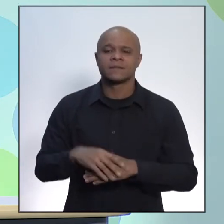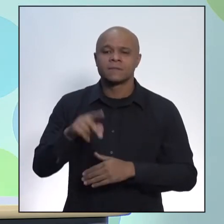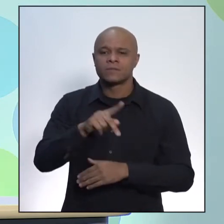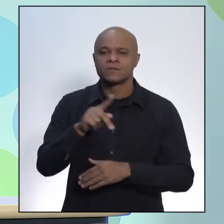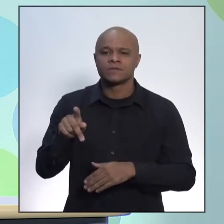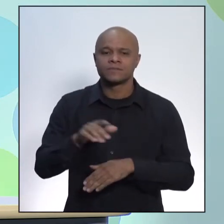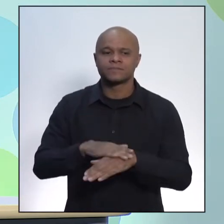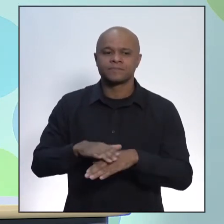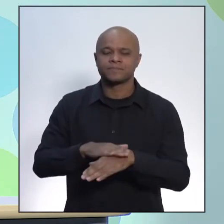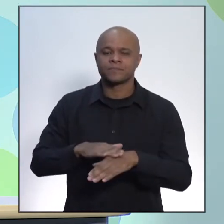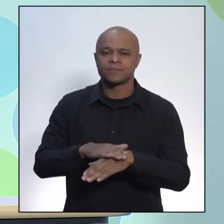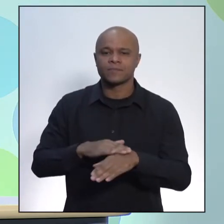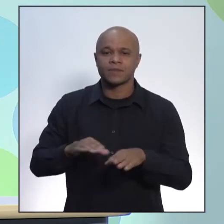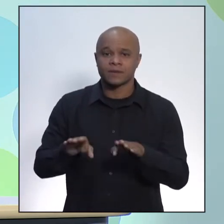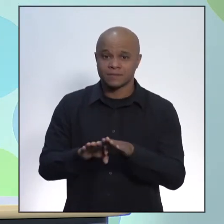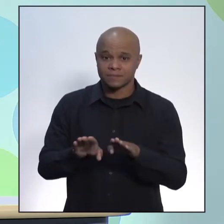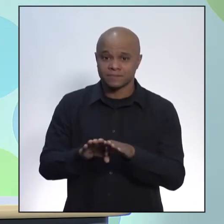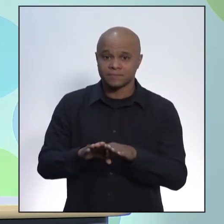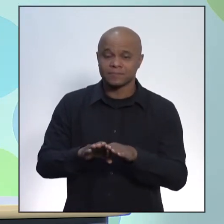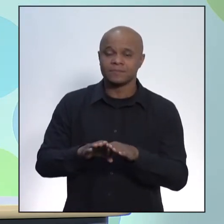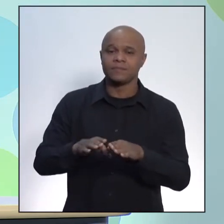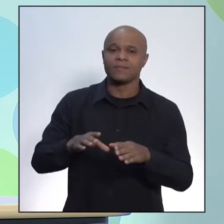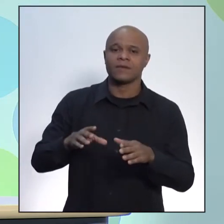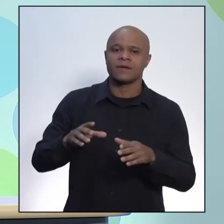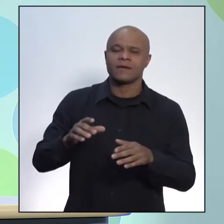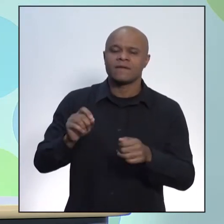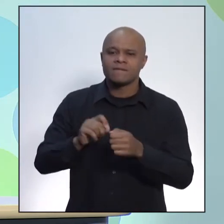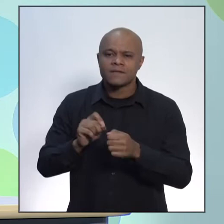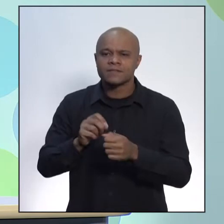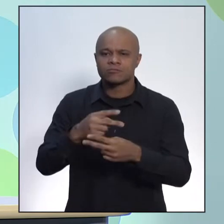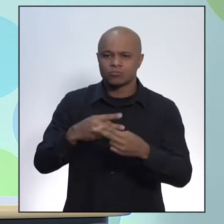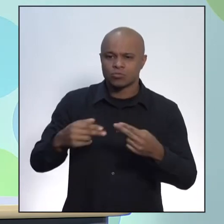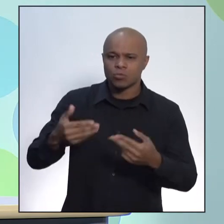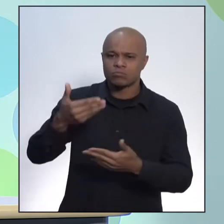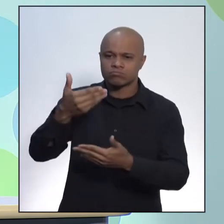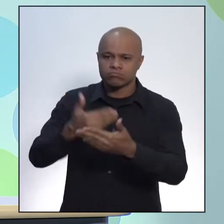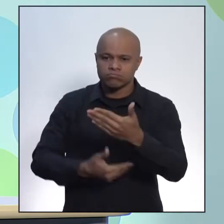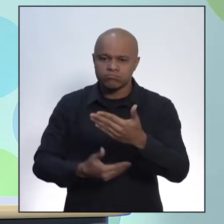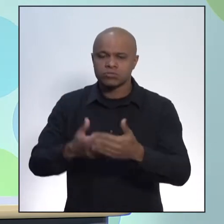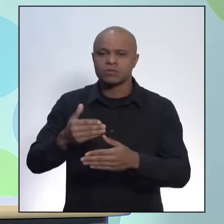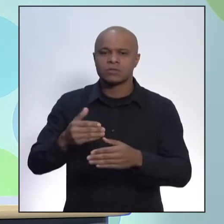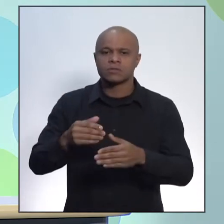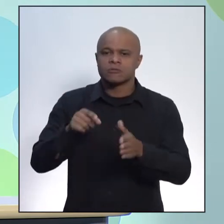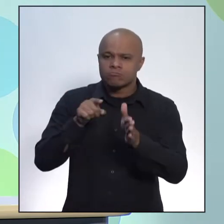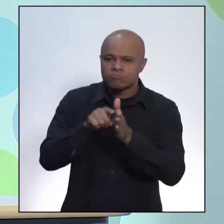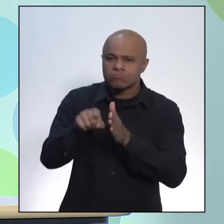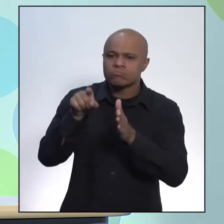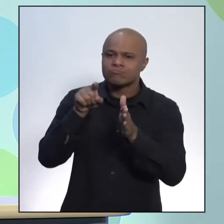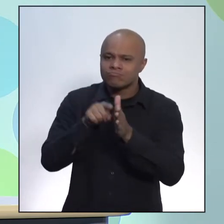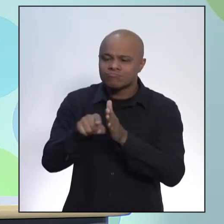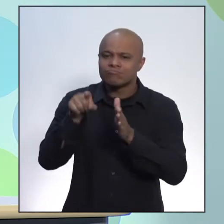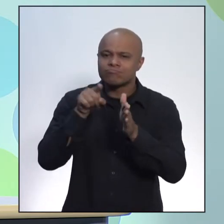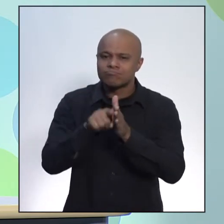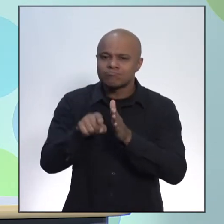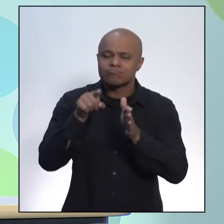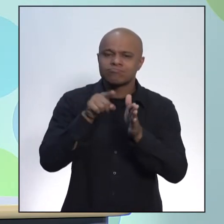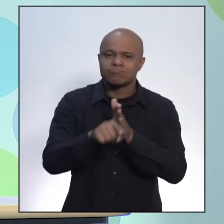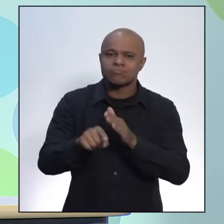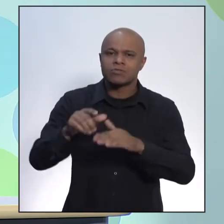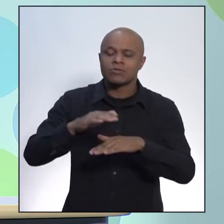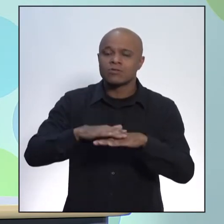professores, alguns deles estão criando alguns formulários também, perguntando